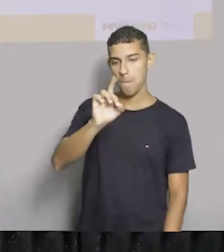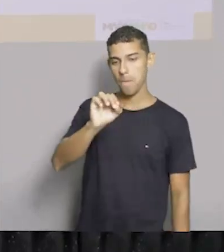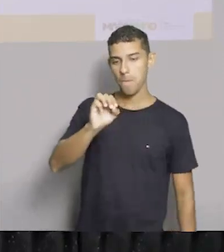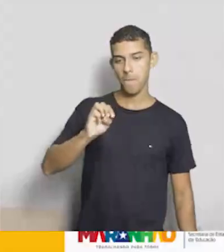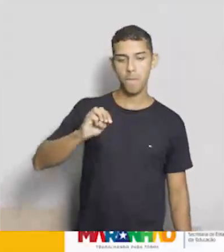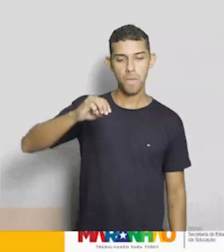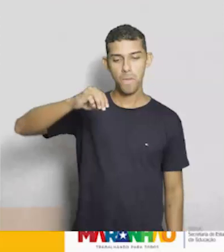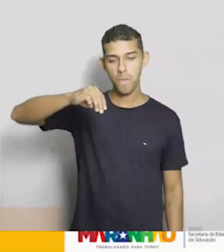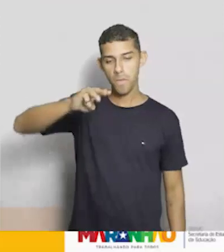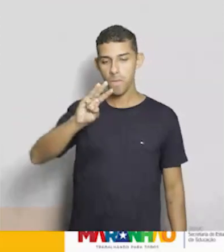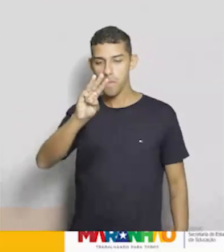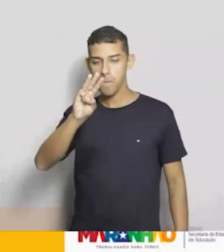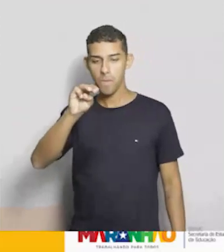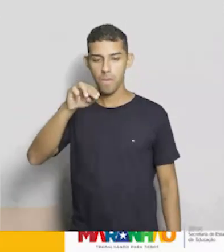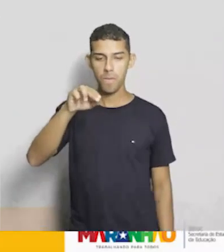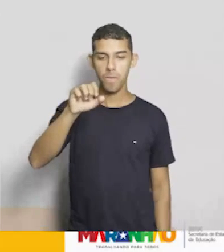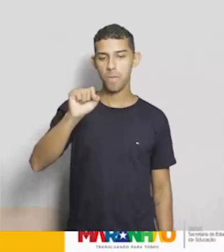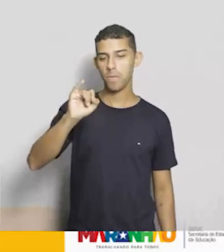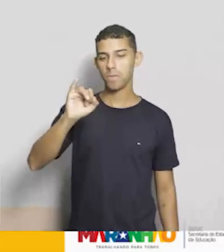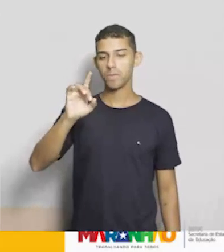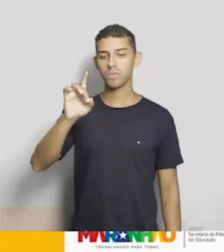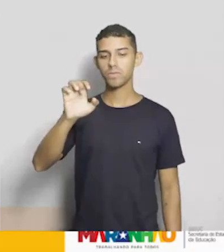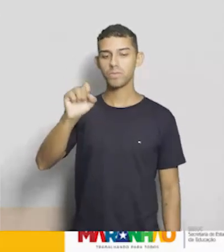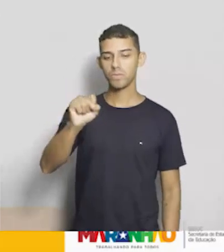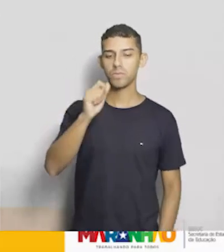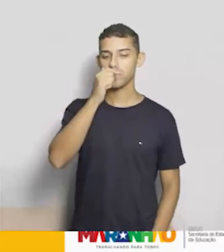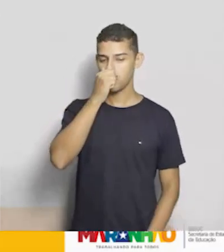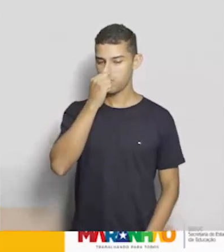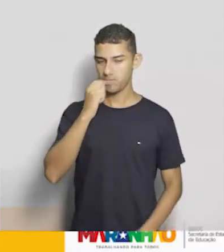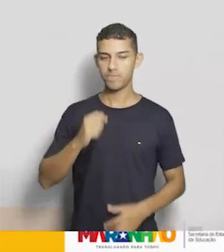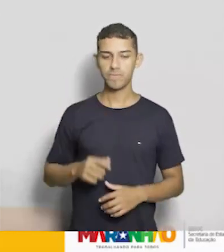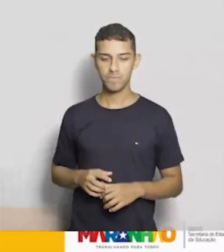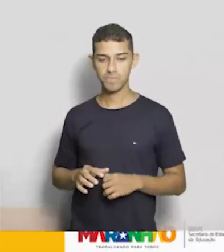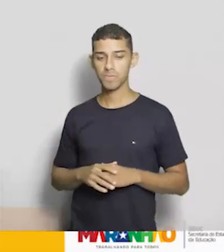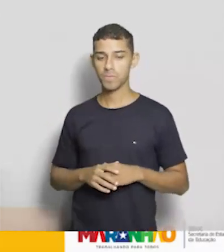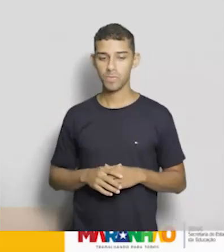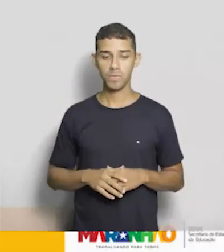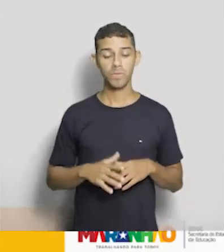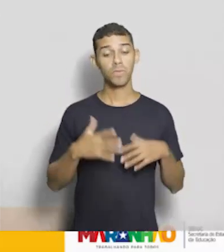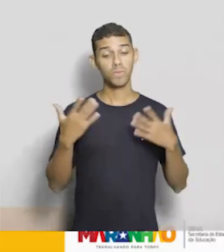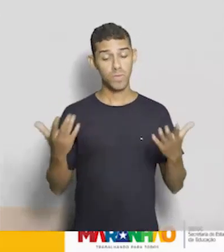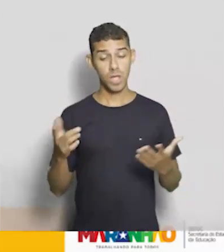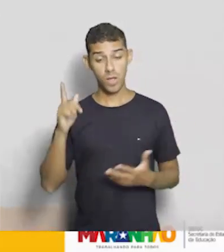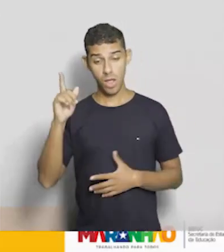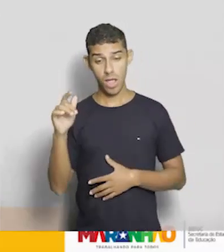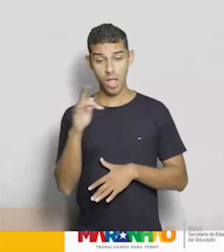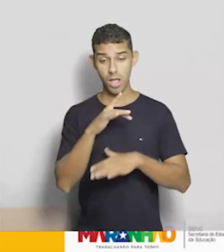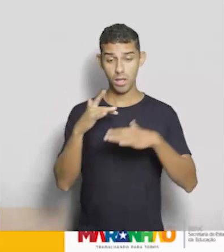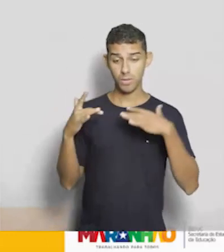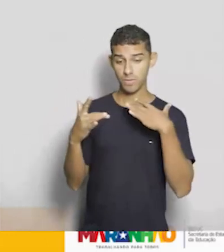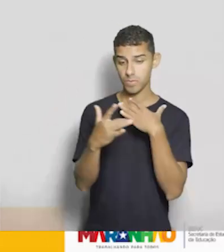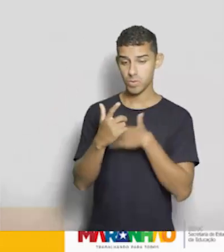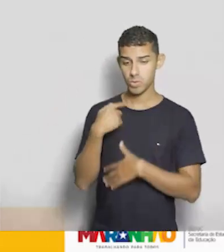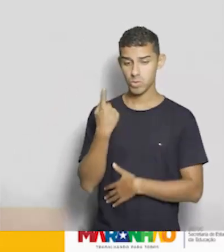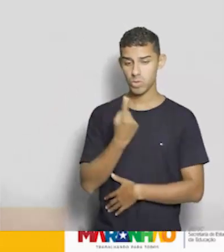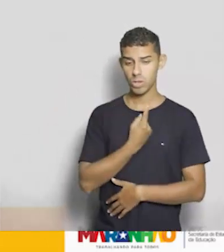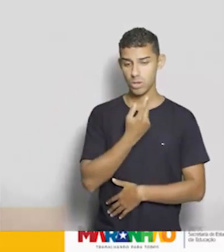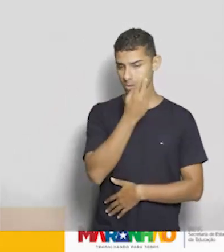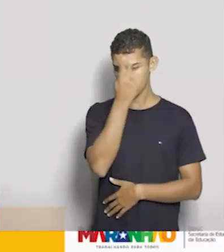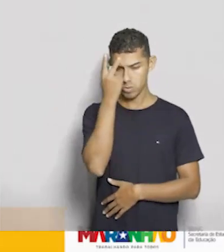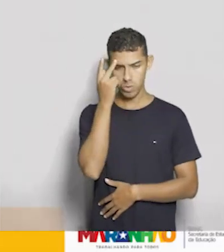downside. Olha ela bem aqui, ó, no segundo parágrafo. Então, apesar de ser essa rede social que muita gente gosta,